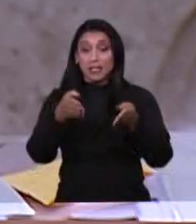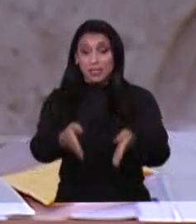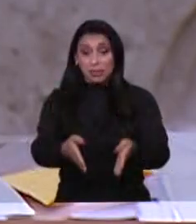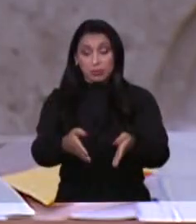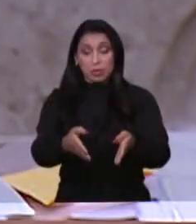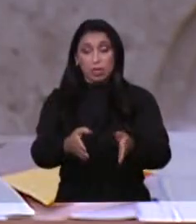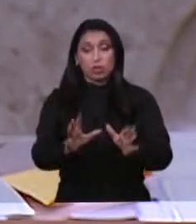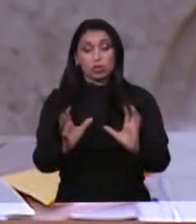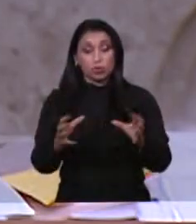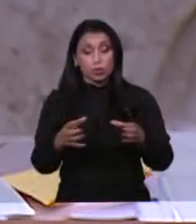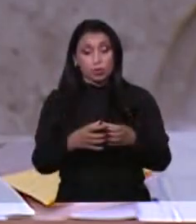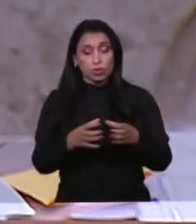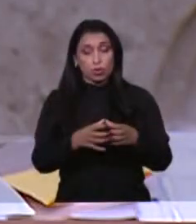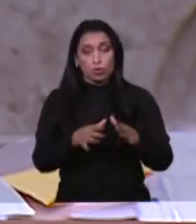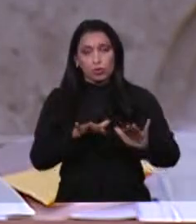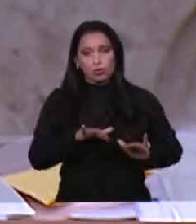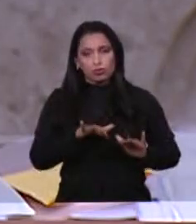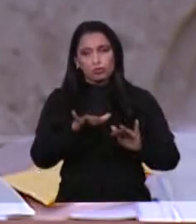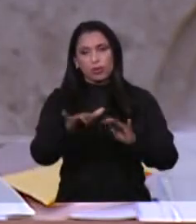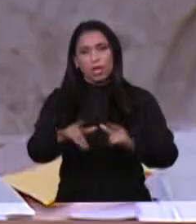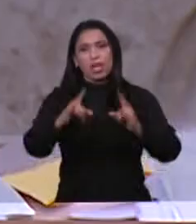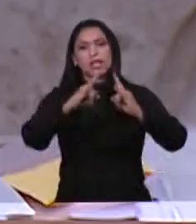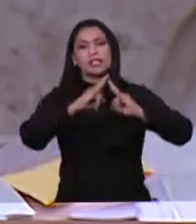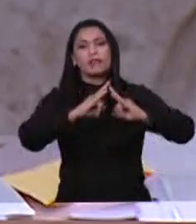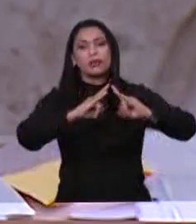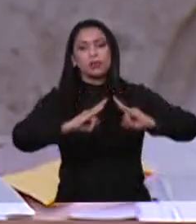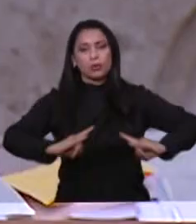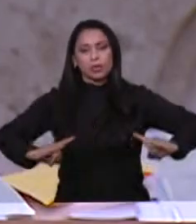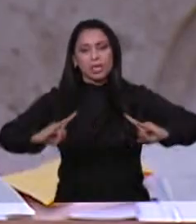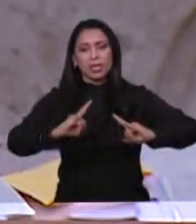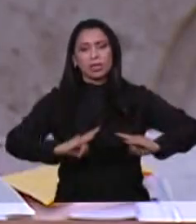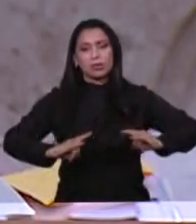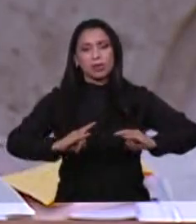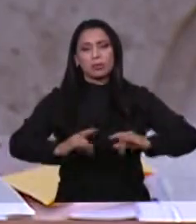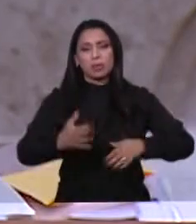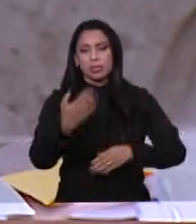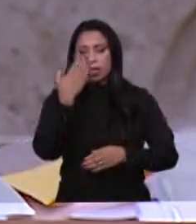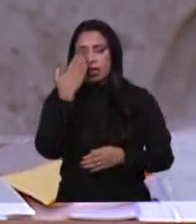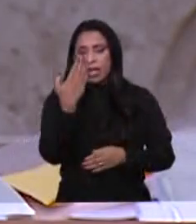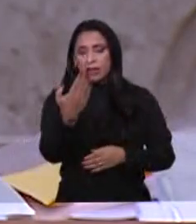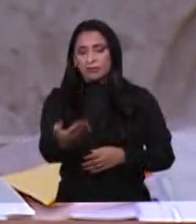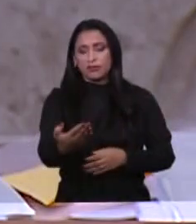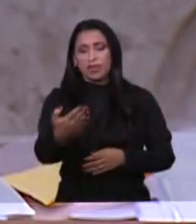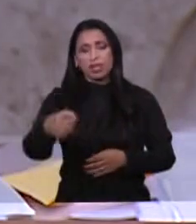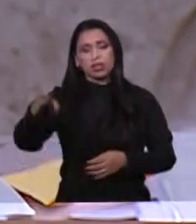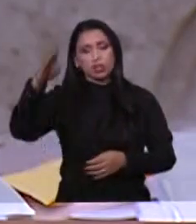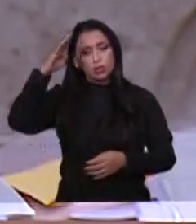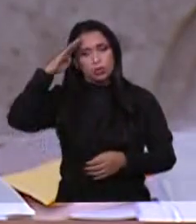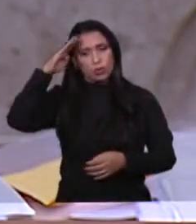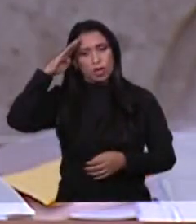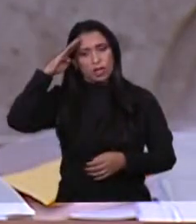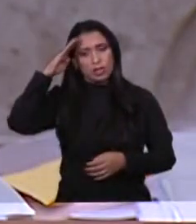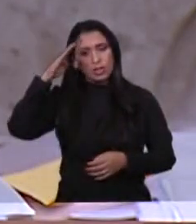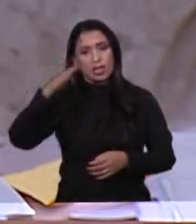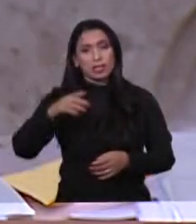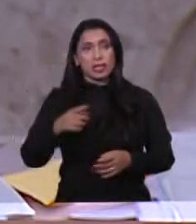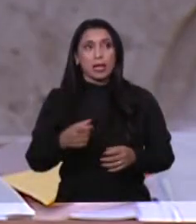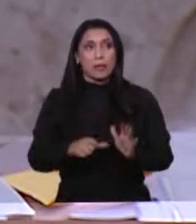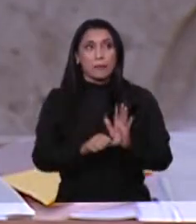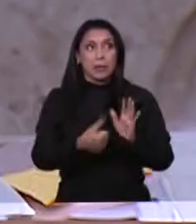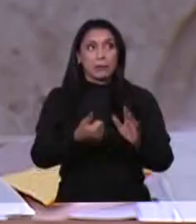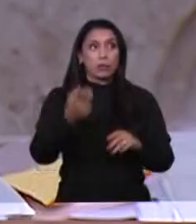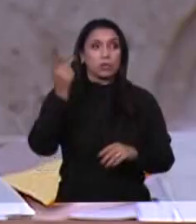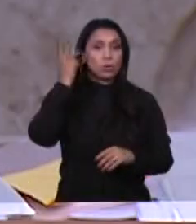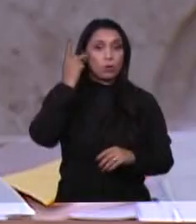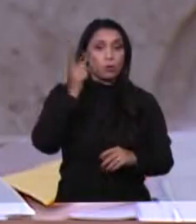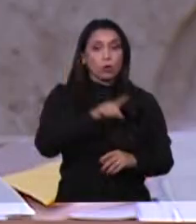caravanas que estavam nos acampamentos de frente aos quartéis, primeiro estava ele em São Paulo, depois aqui